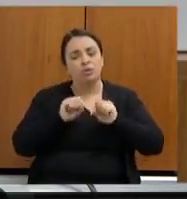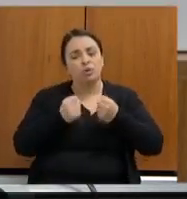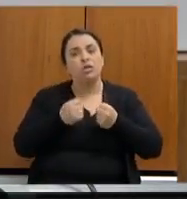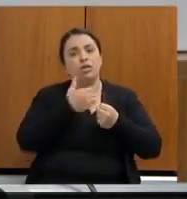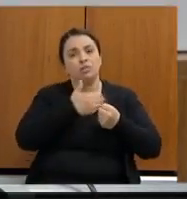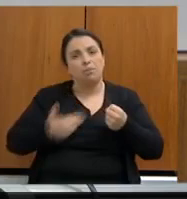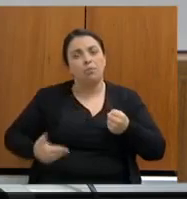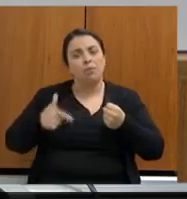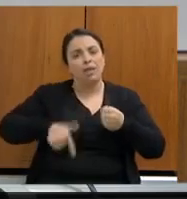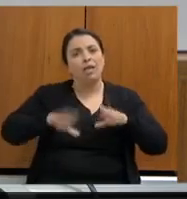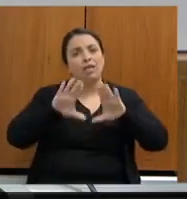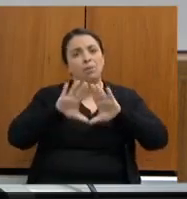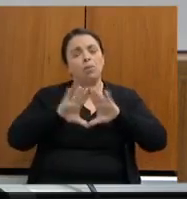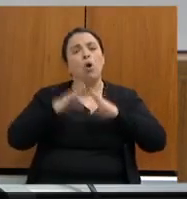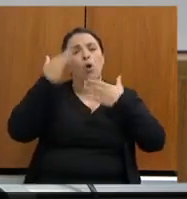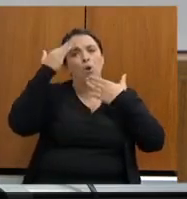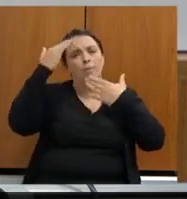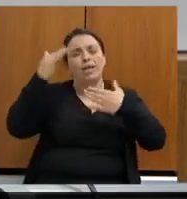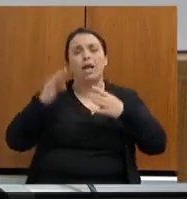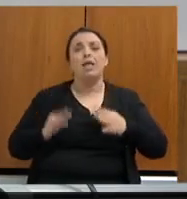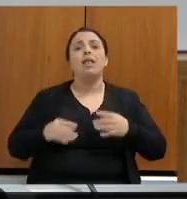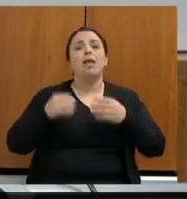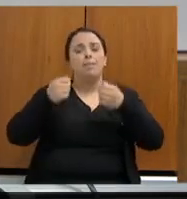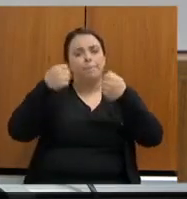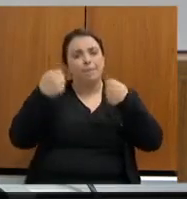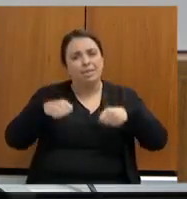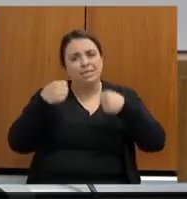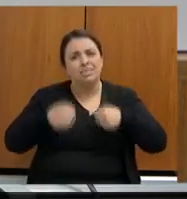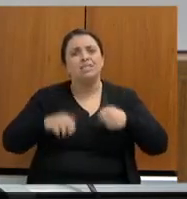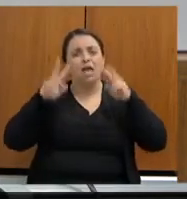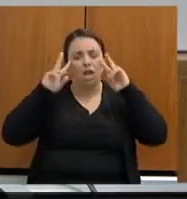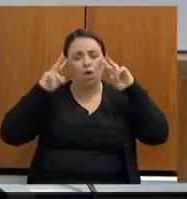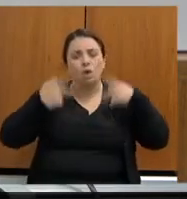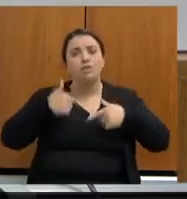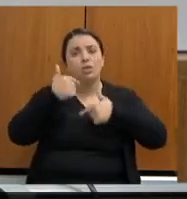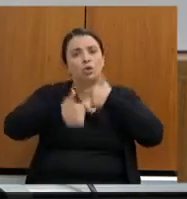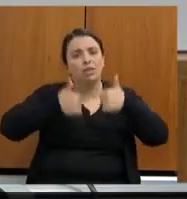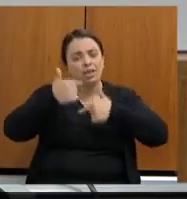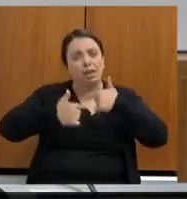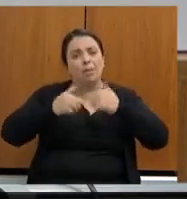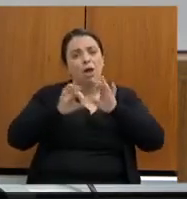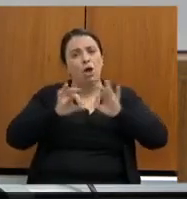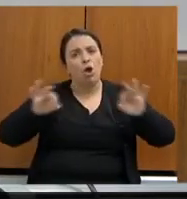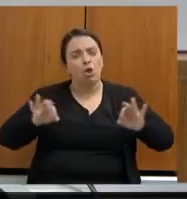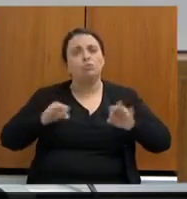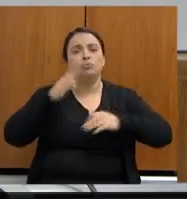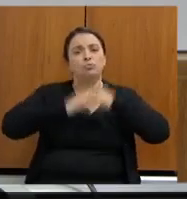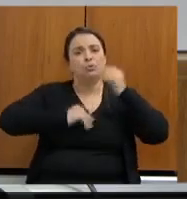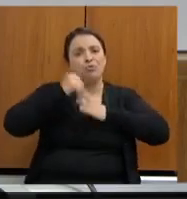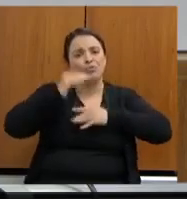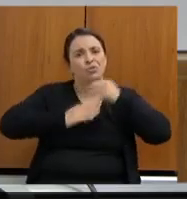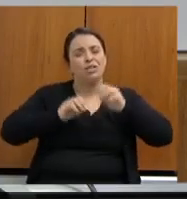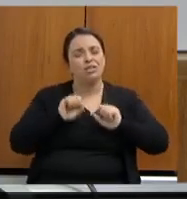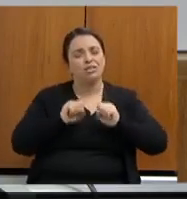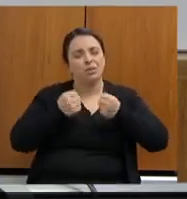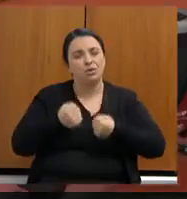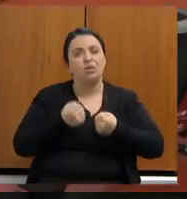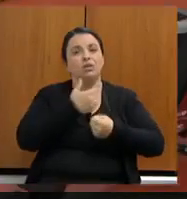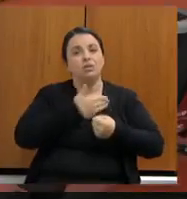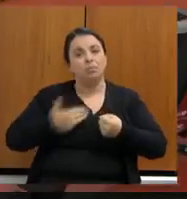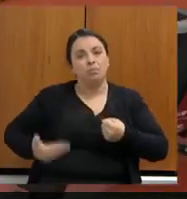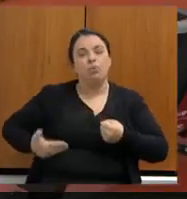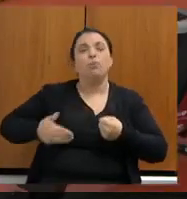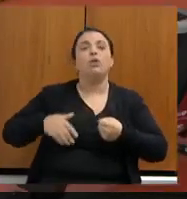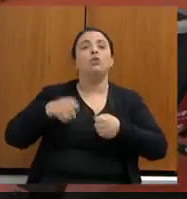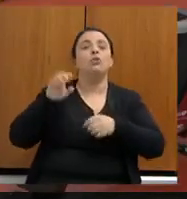pares é preciso Esse reconhecimento de excelente trabalho realizado pelos profissionais de segurança pública do Estado de Goiás